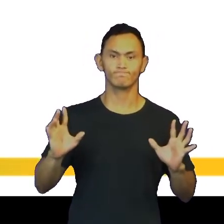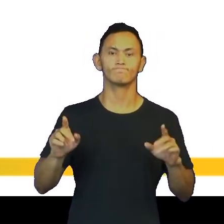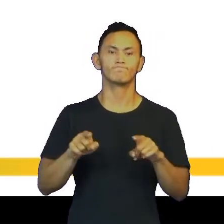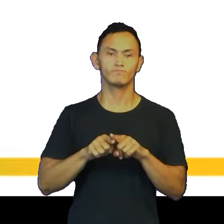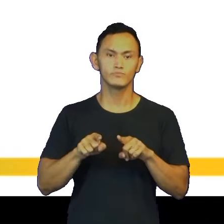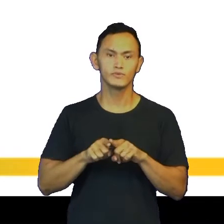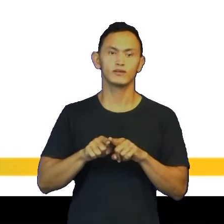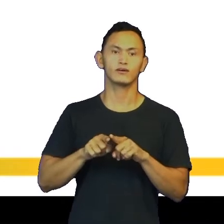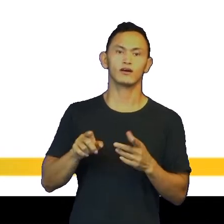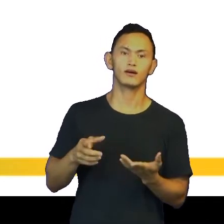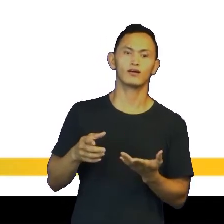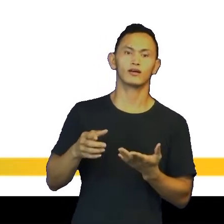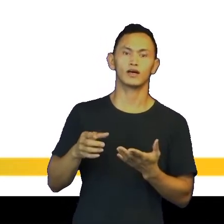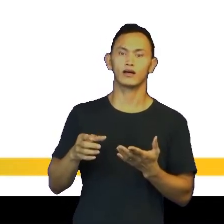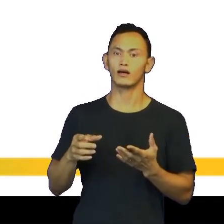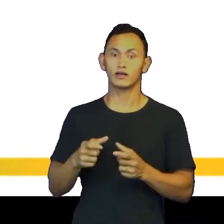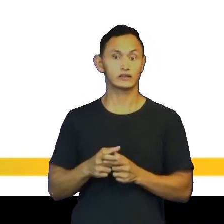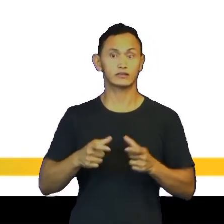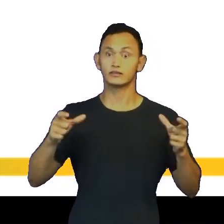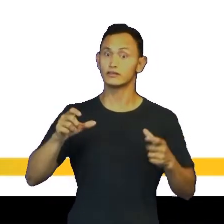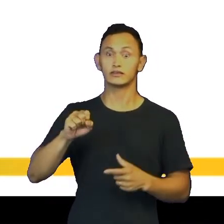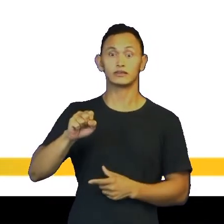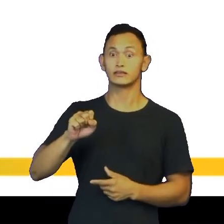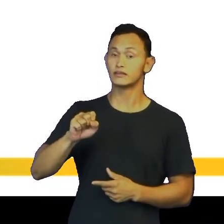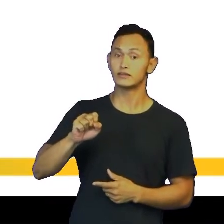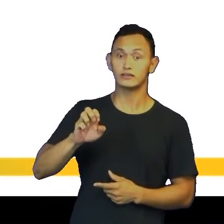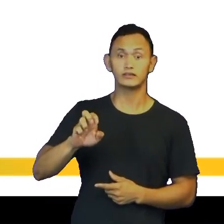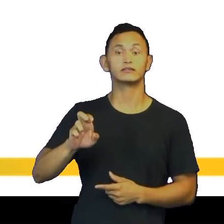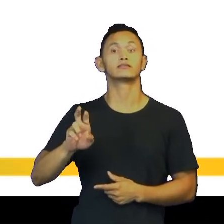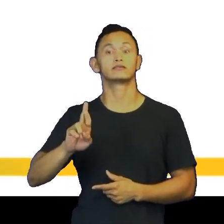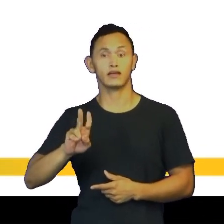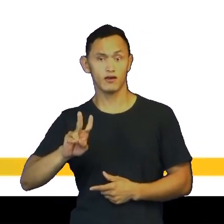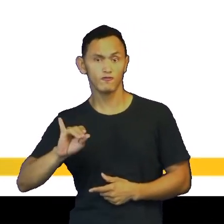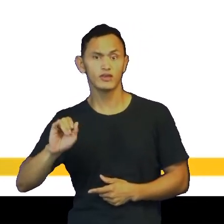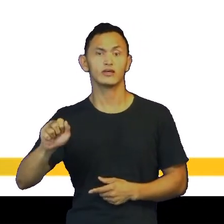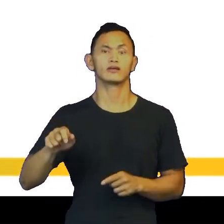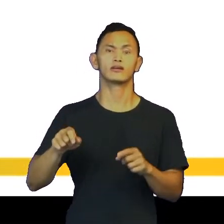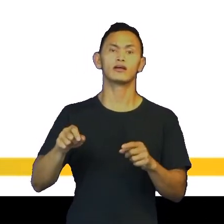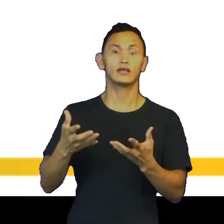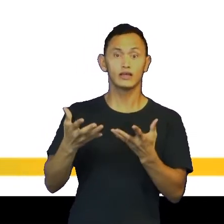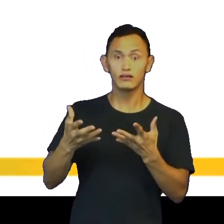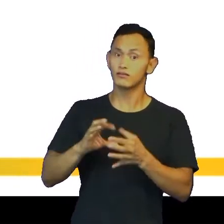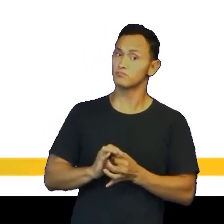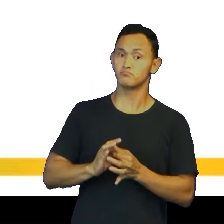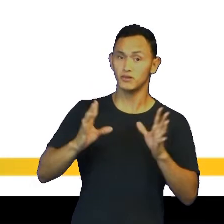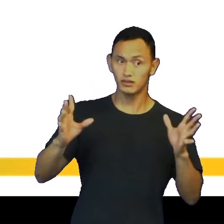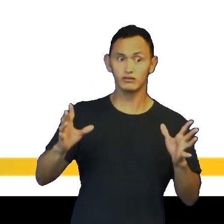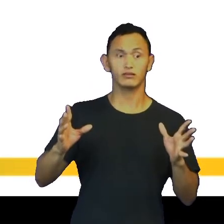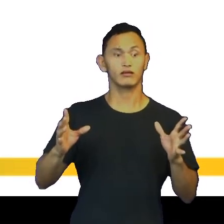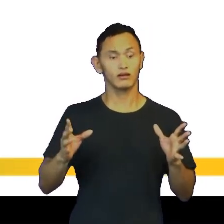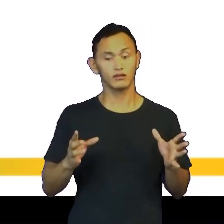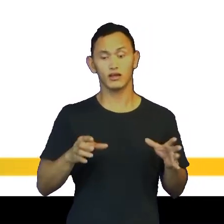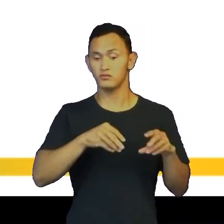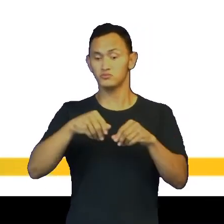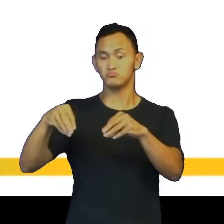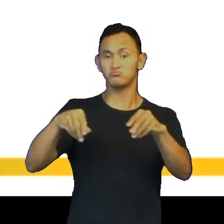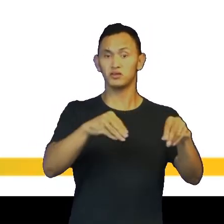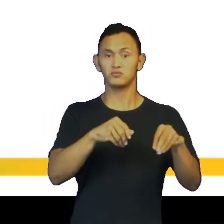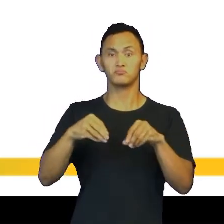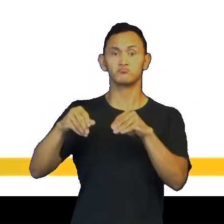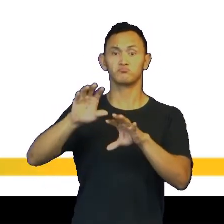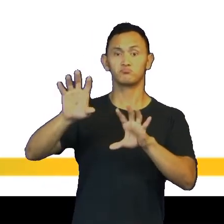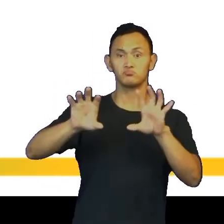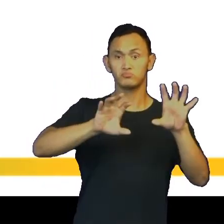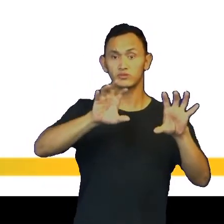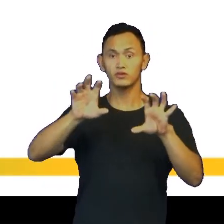Sérvia né o povo islavo queria libertar Os territórios os lados da região ali na região dos bálcools né